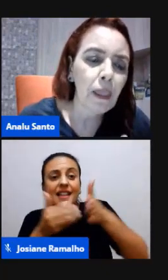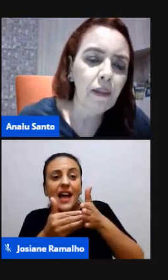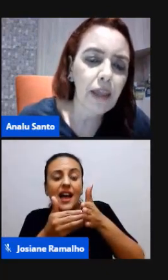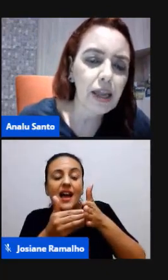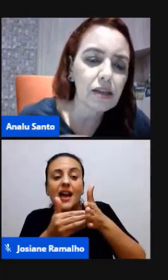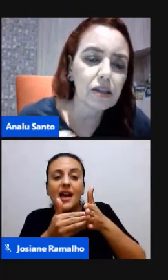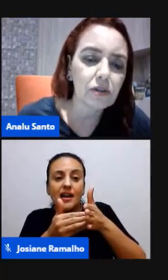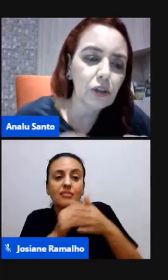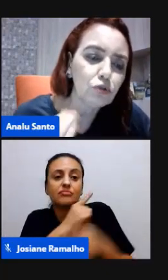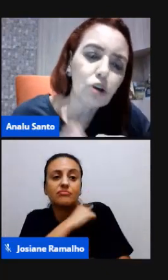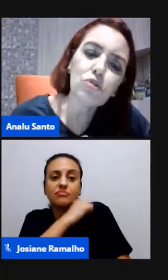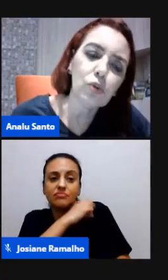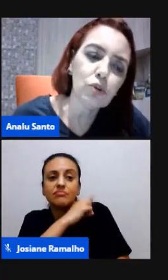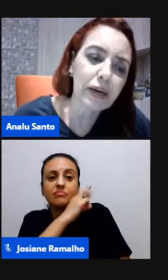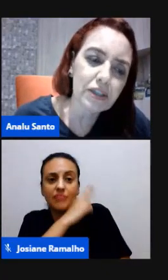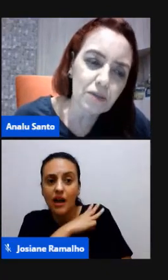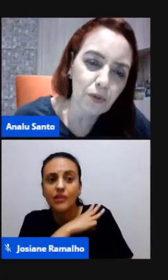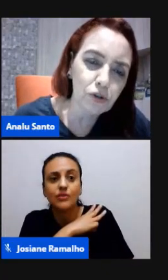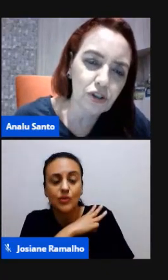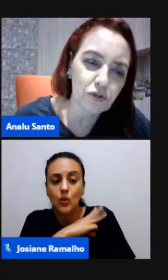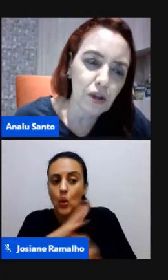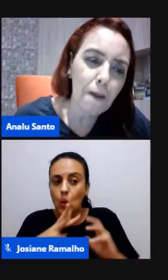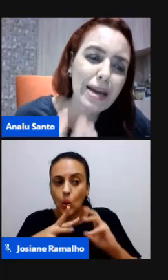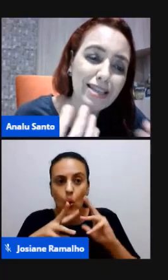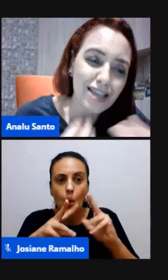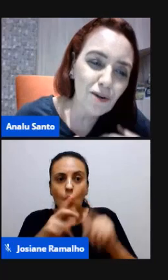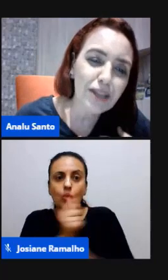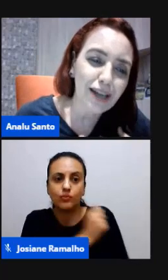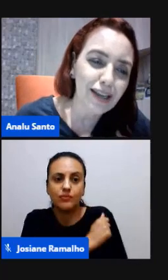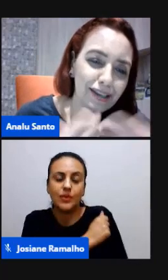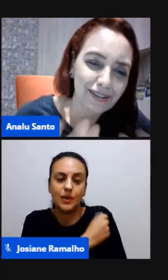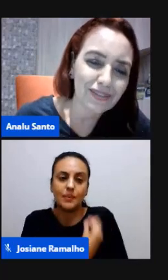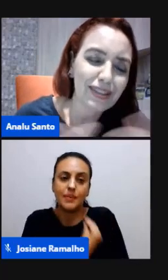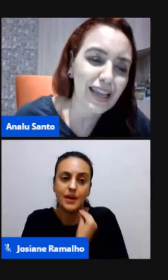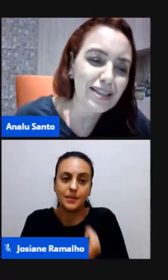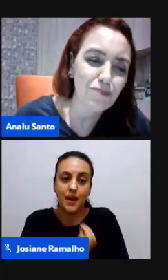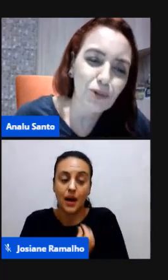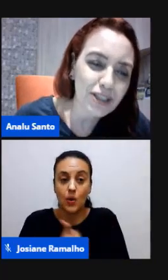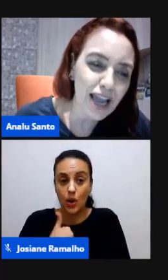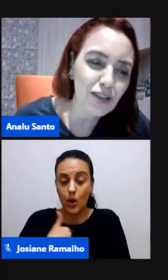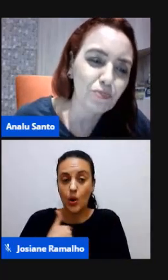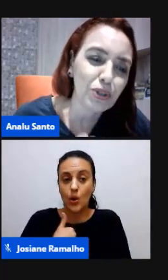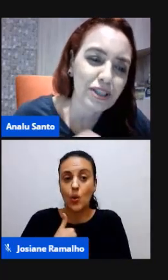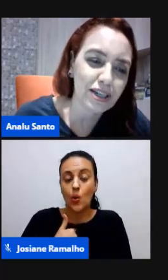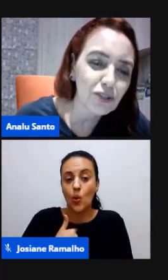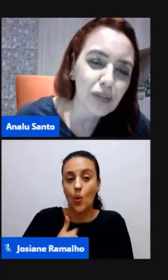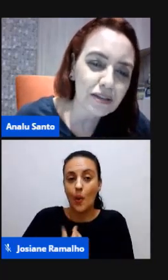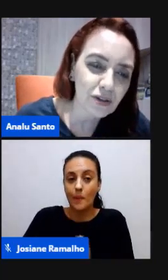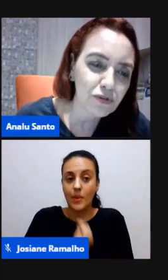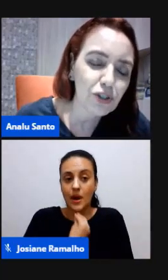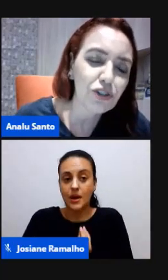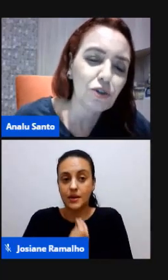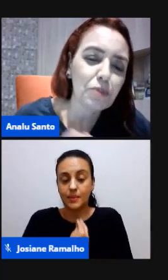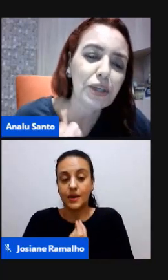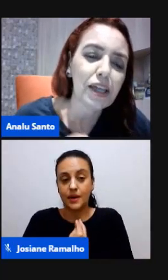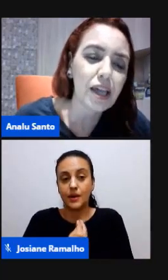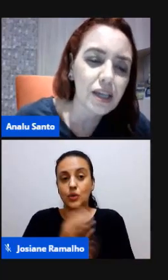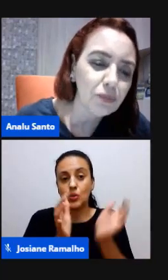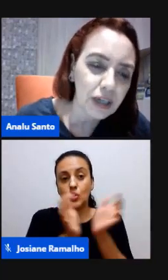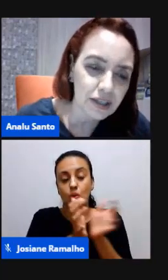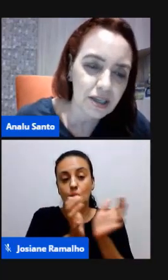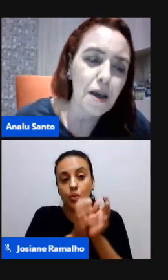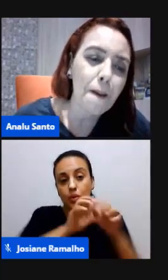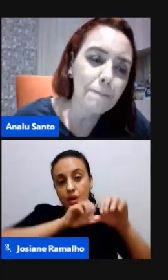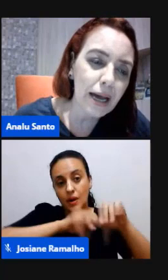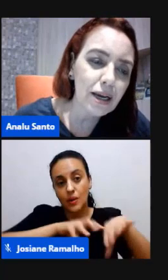uma, né, então todo mundo participou disso, mas eu entrei nesse processo por ser da educação infantil e porque